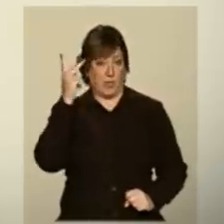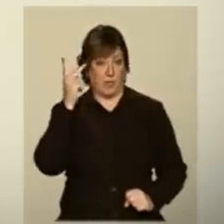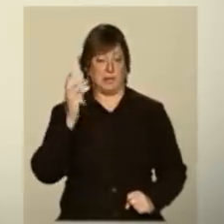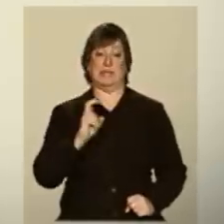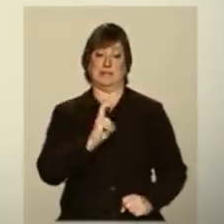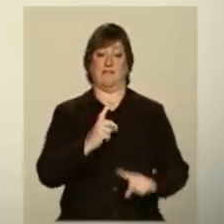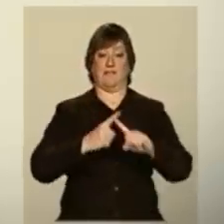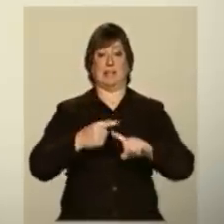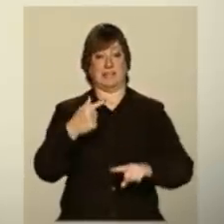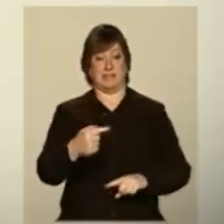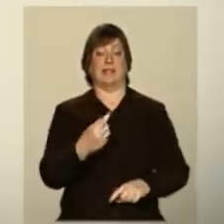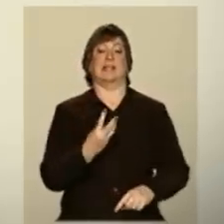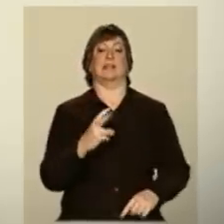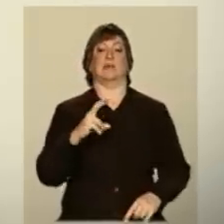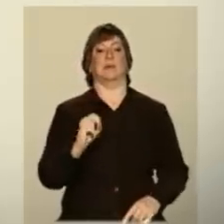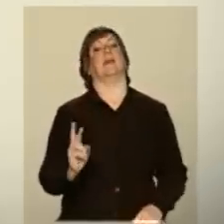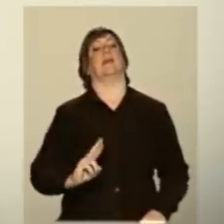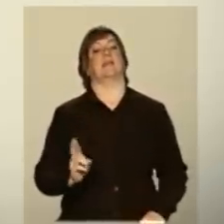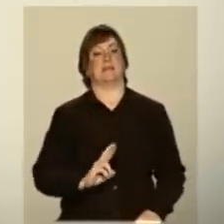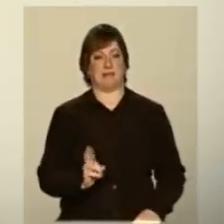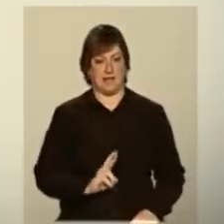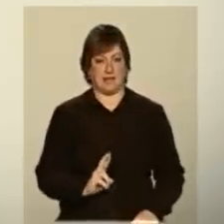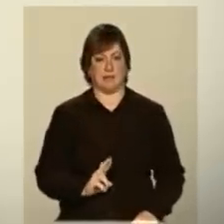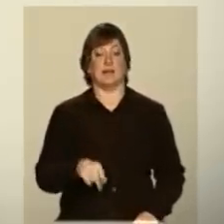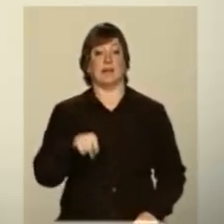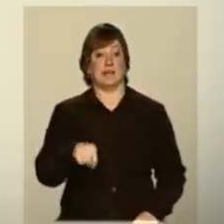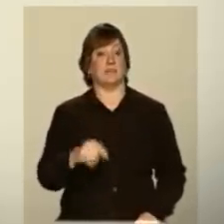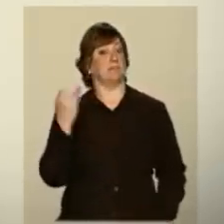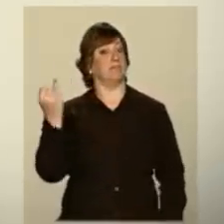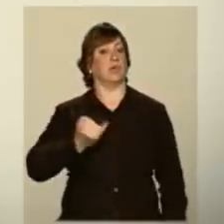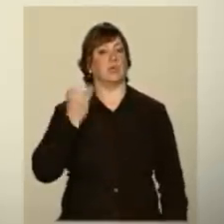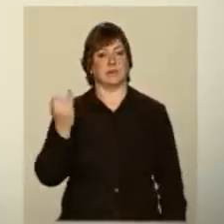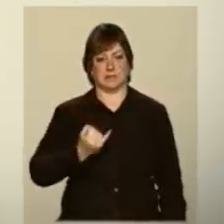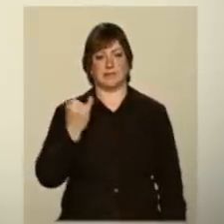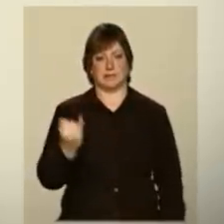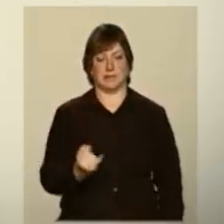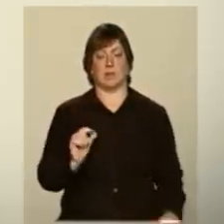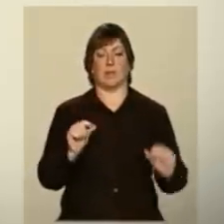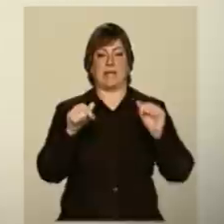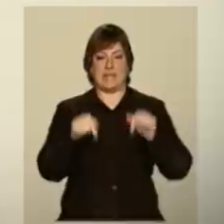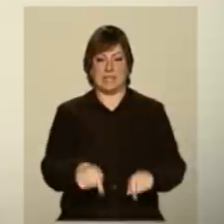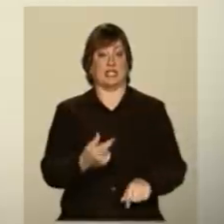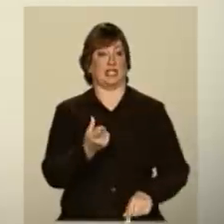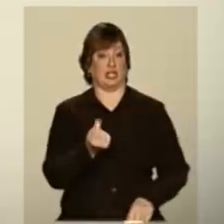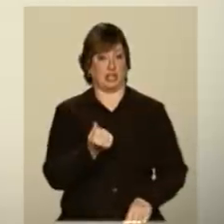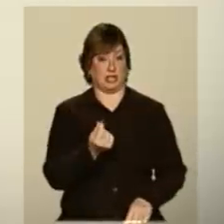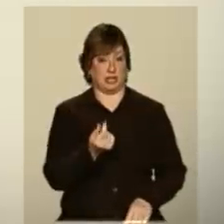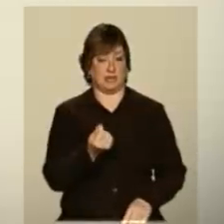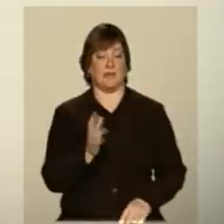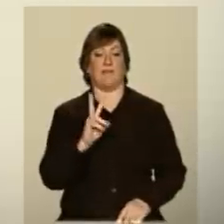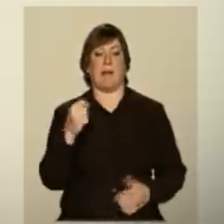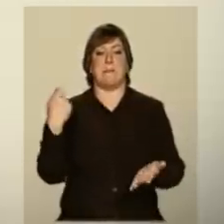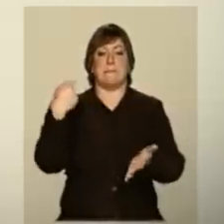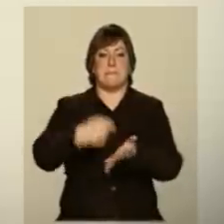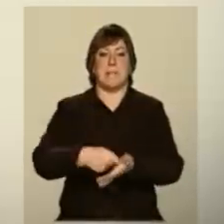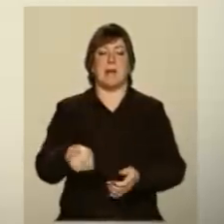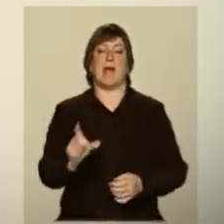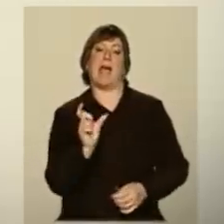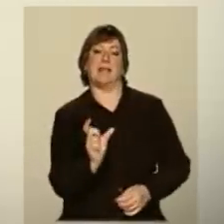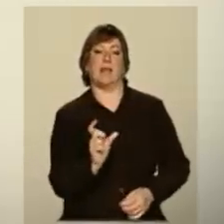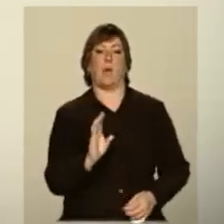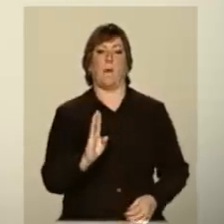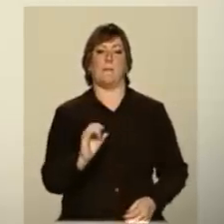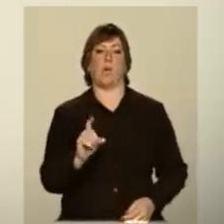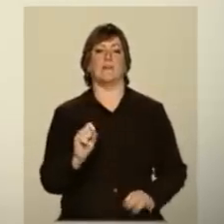v7 R 350 uma coisa importante Luciano é que esse dinheiro vai ser pago no cartão do bolsa